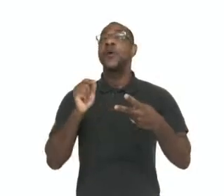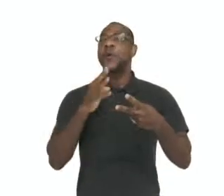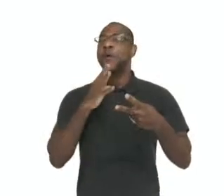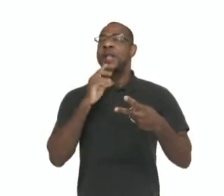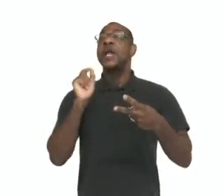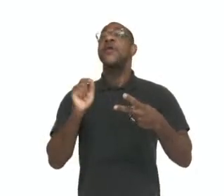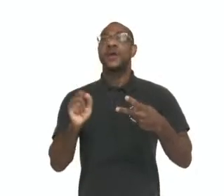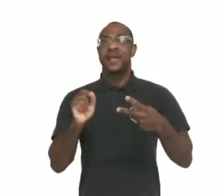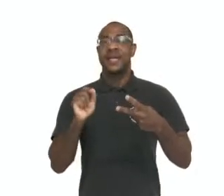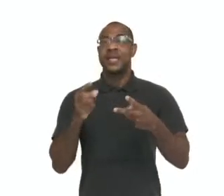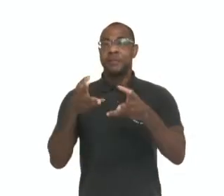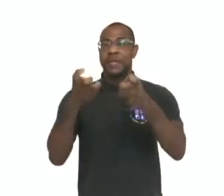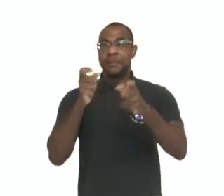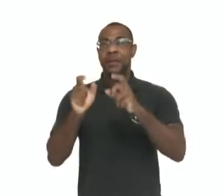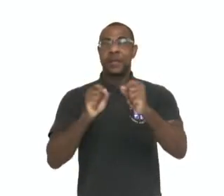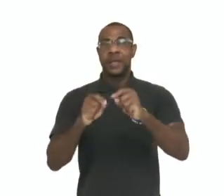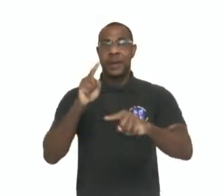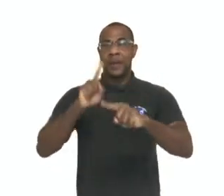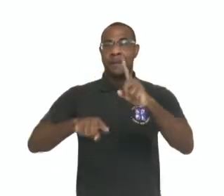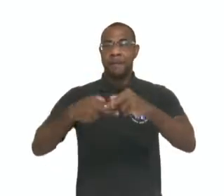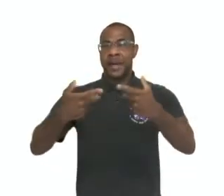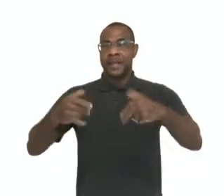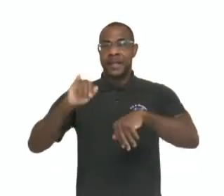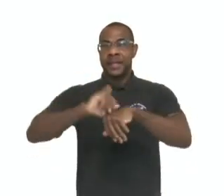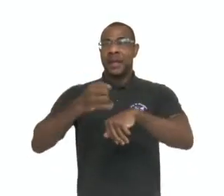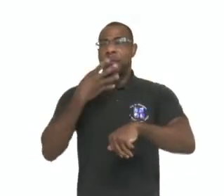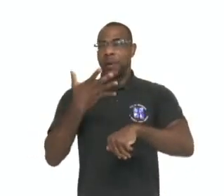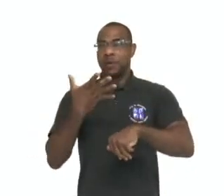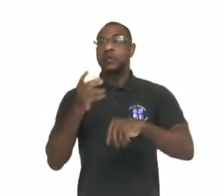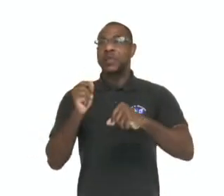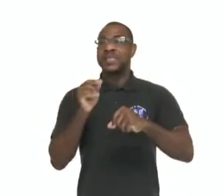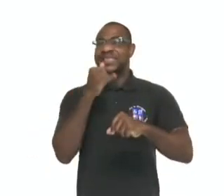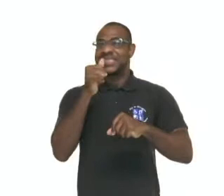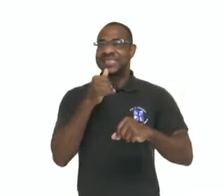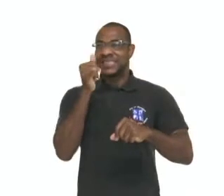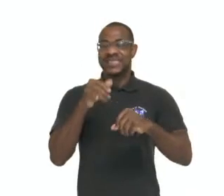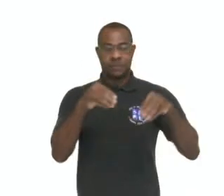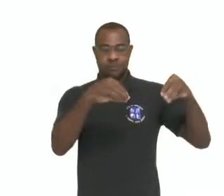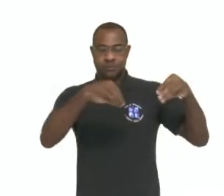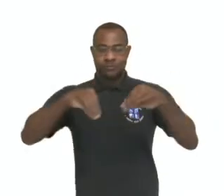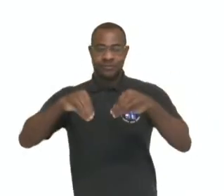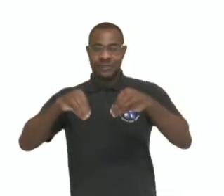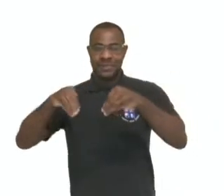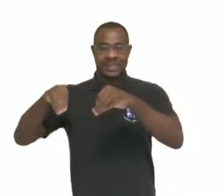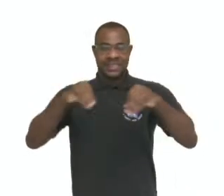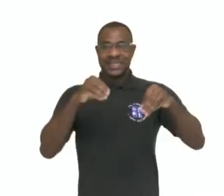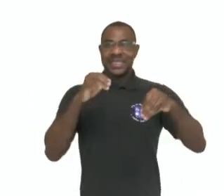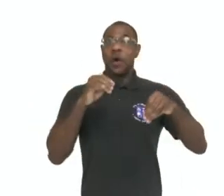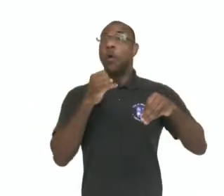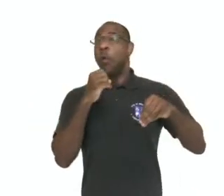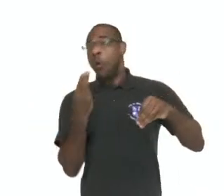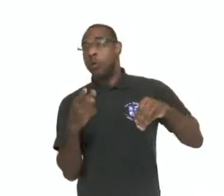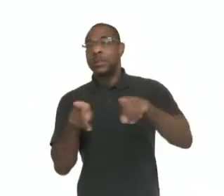Conhecer e identificar materiais bons condutores e maus condutores de corrente